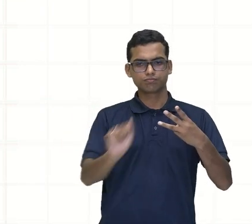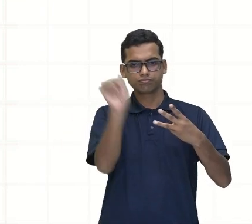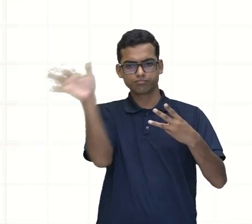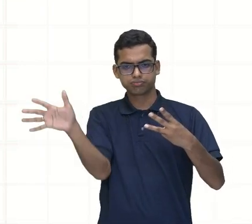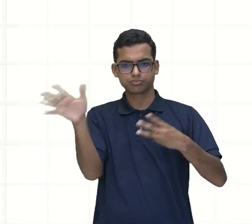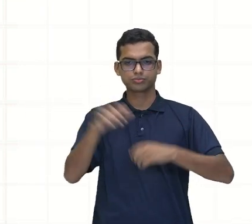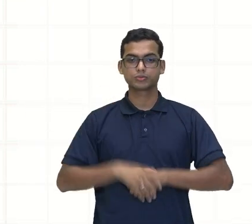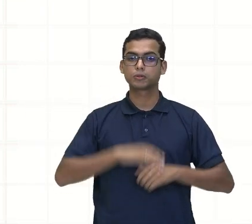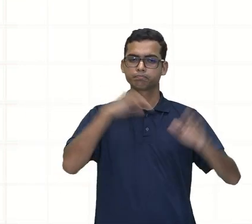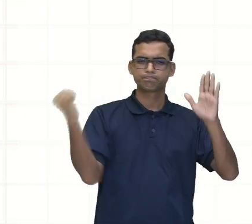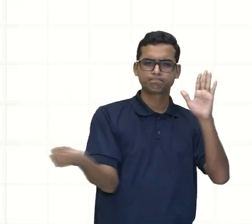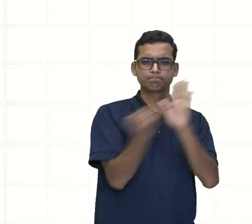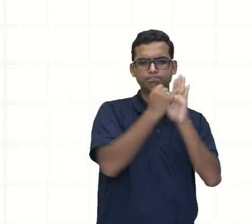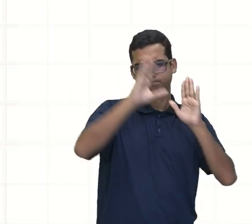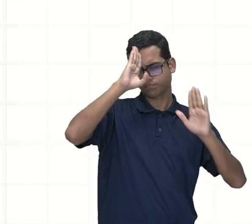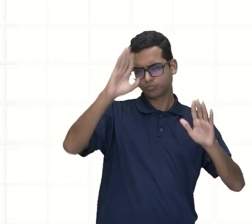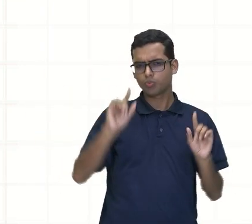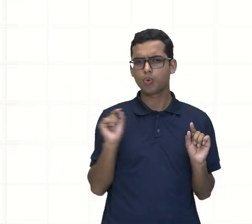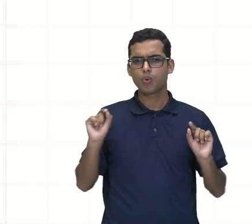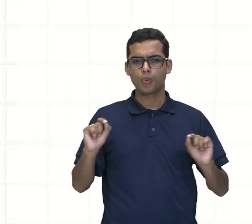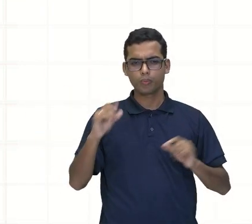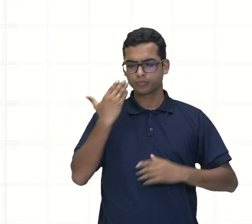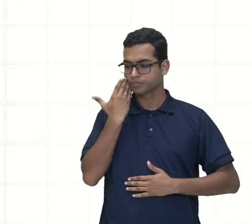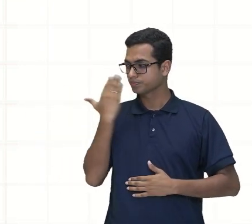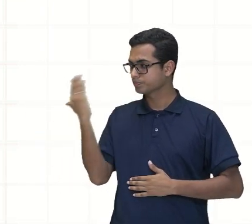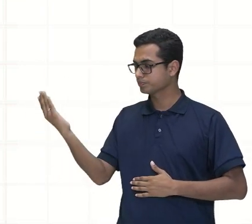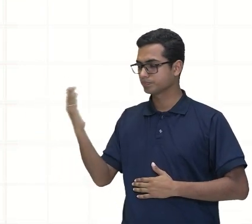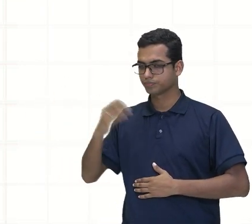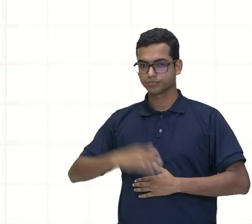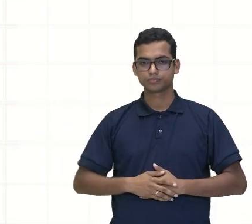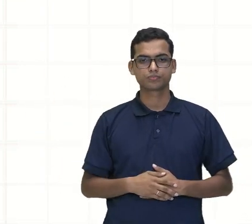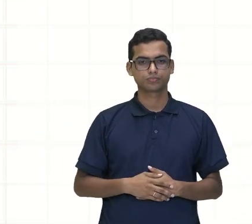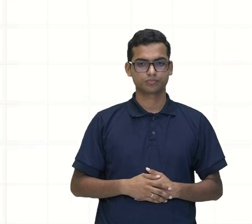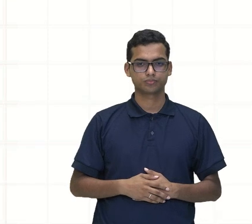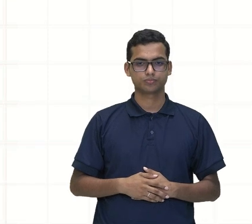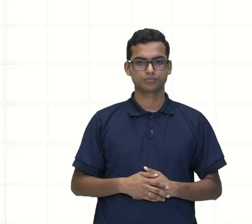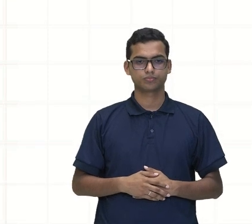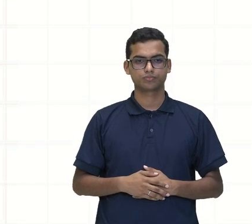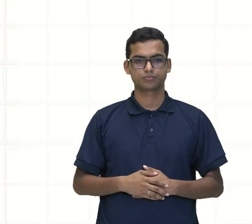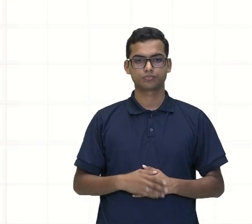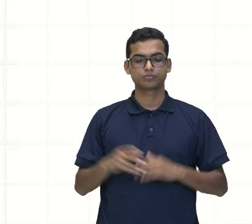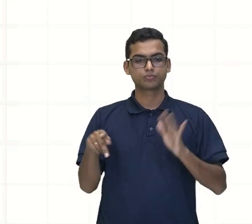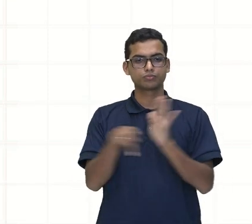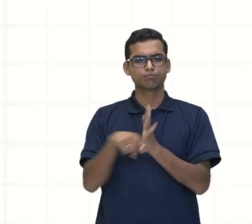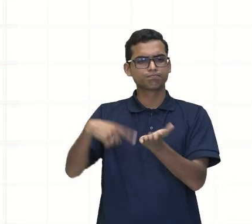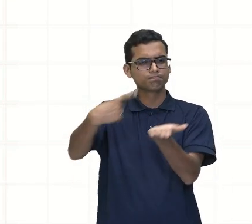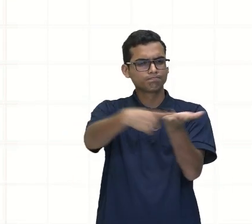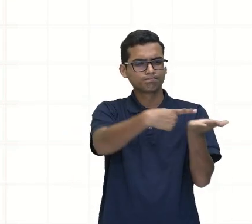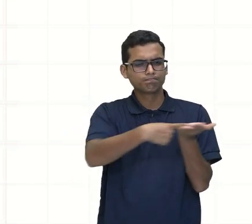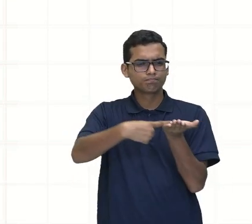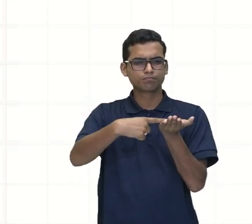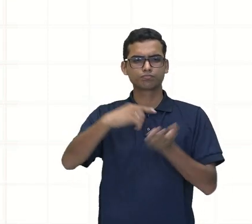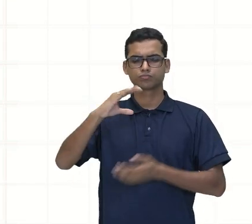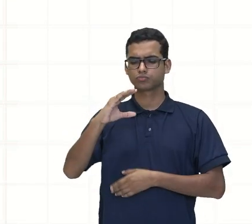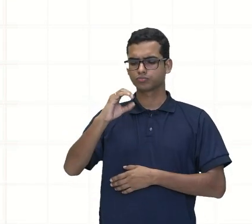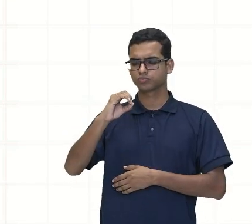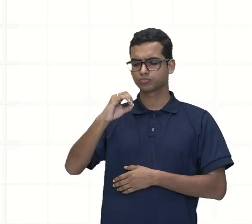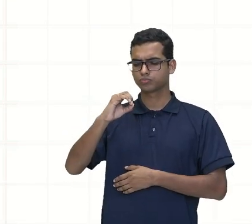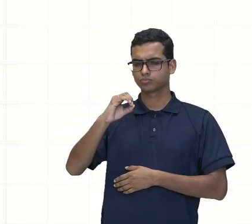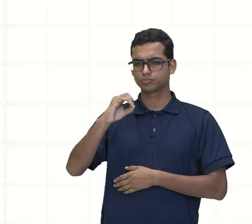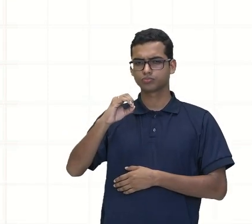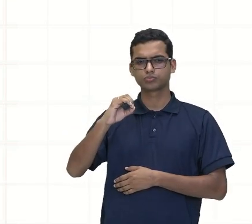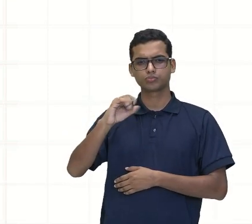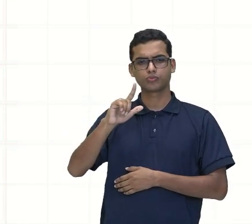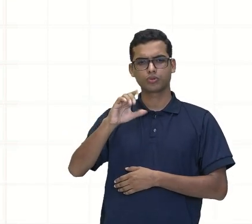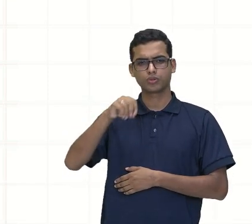período, denominado de mercantilismo, foi ali o chamado Pacto Colonial. E, professor, o que era esse